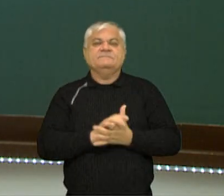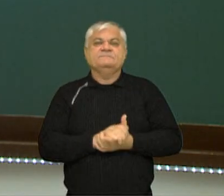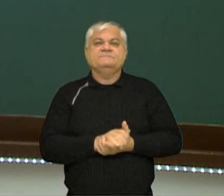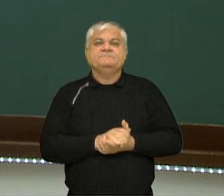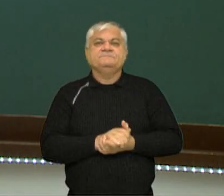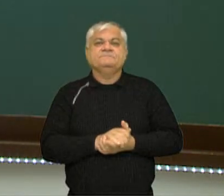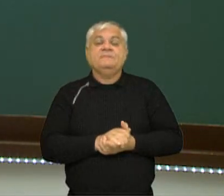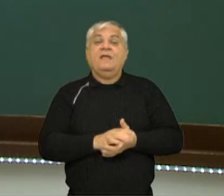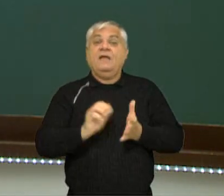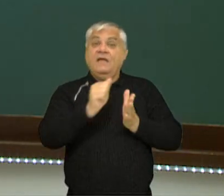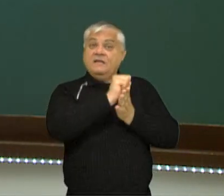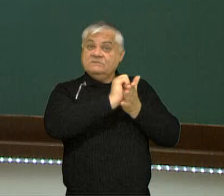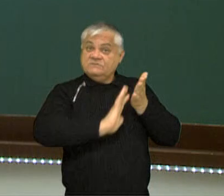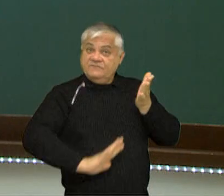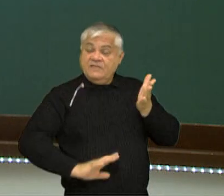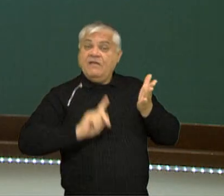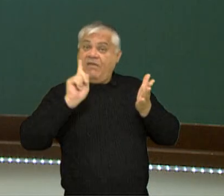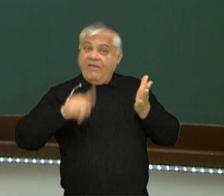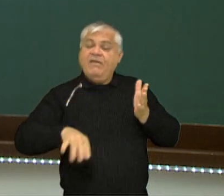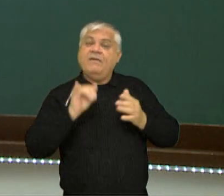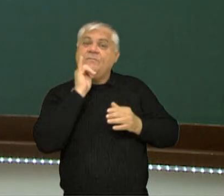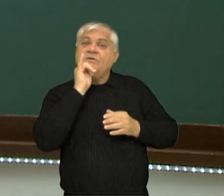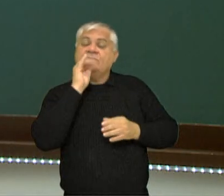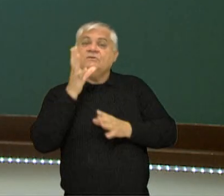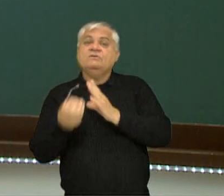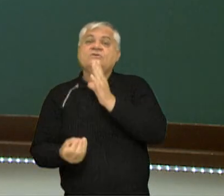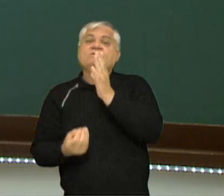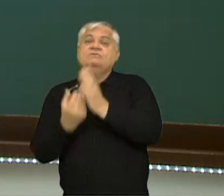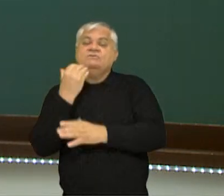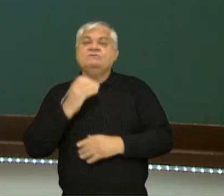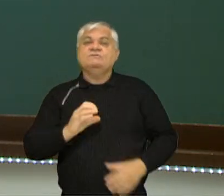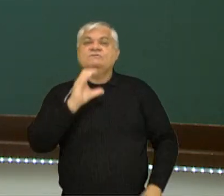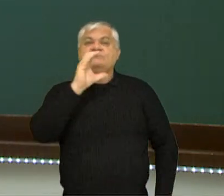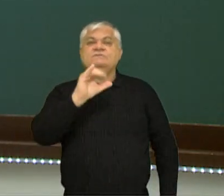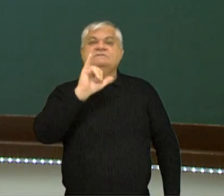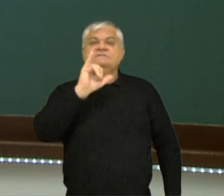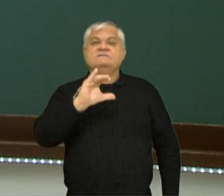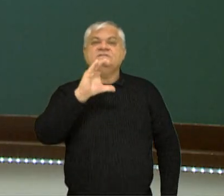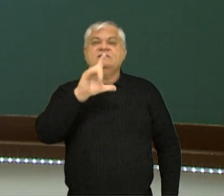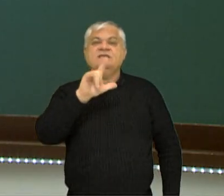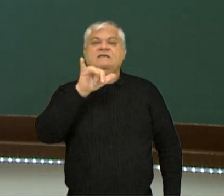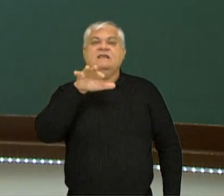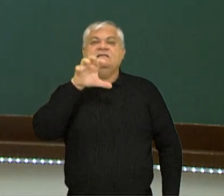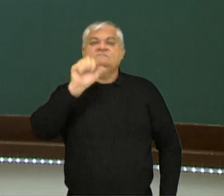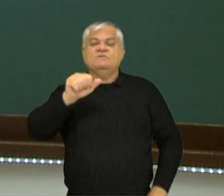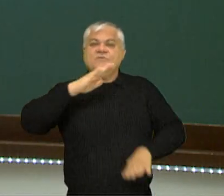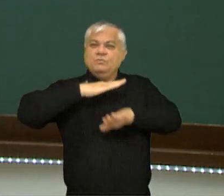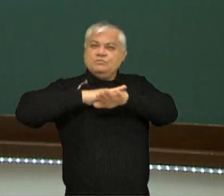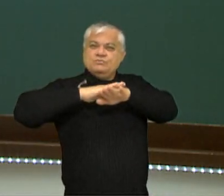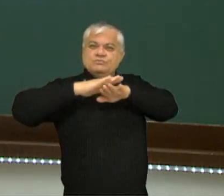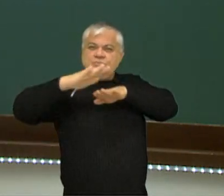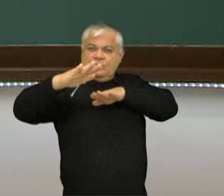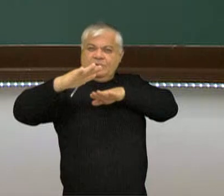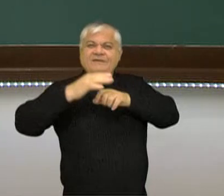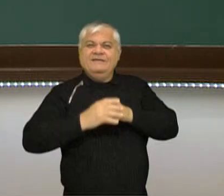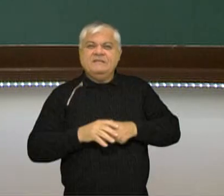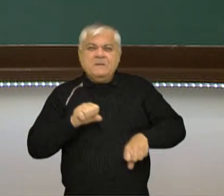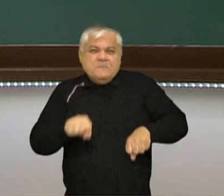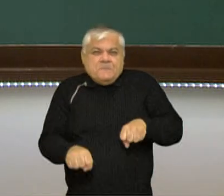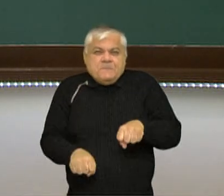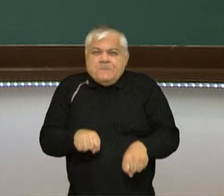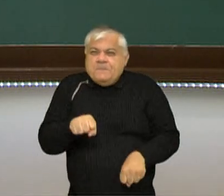a atividade derivou do quê? Do ciclismo de estrada, daquelas